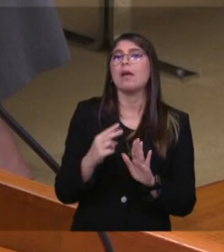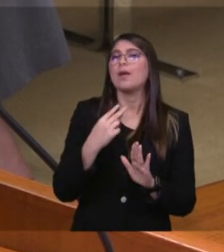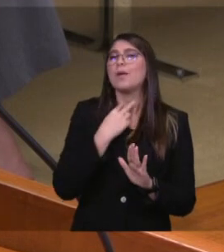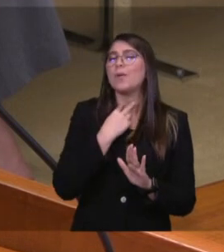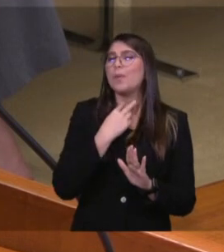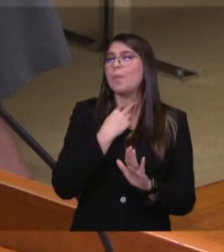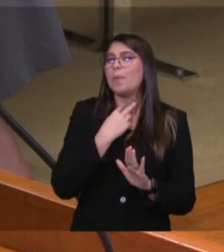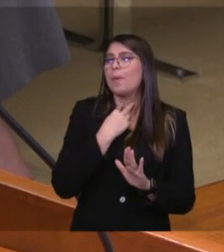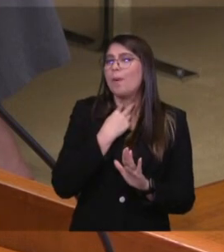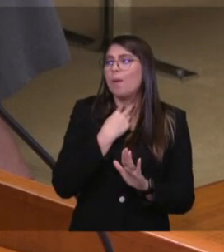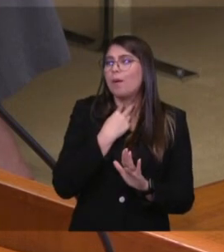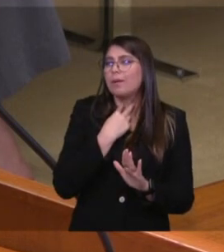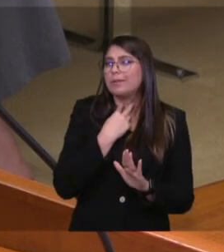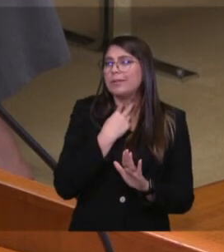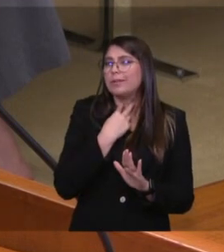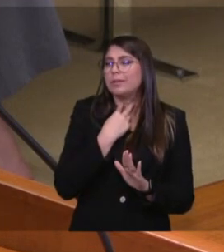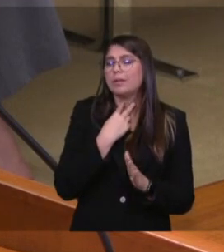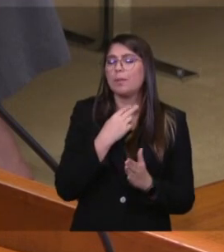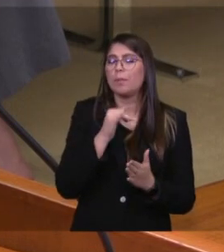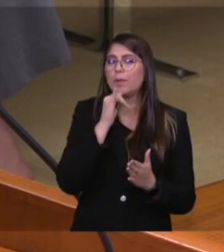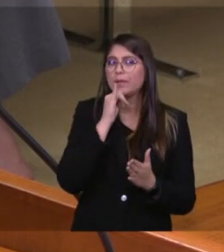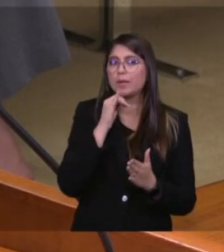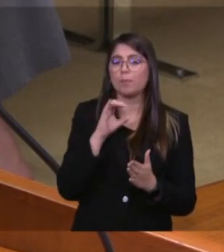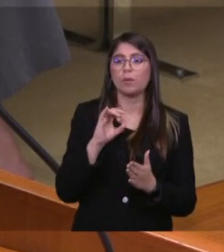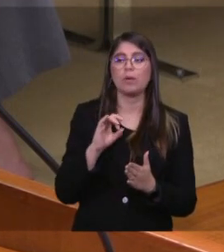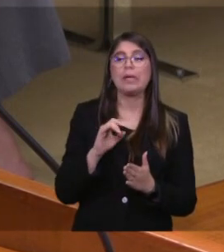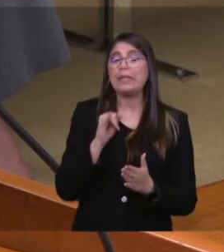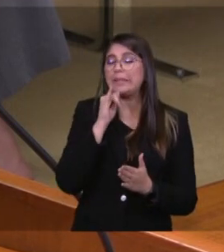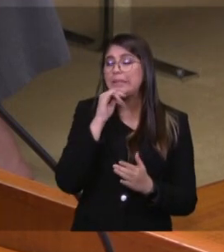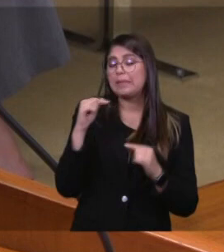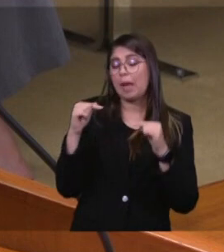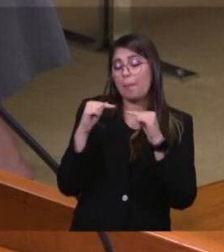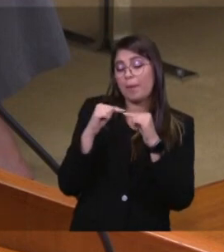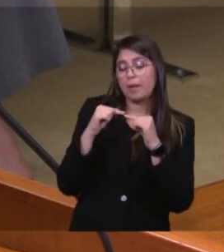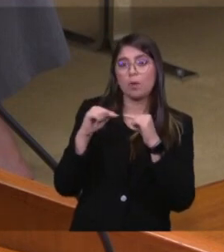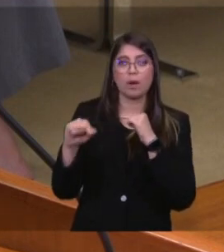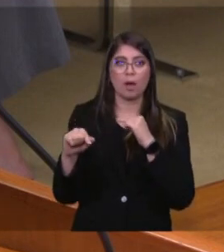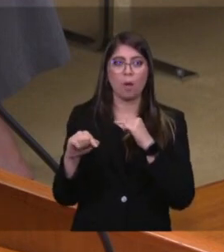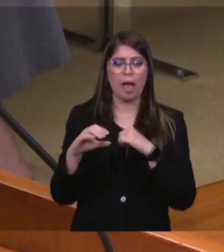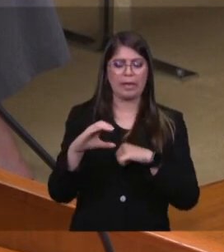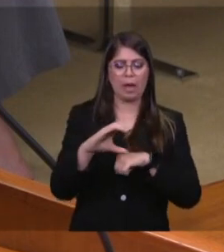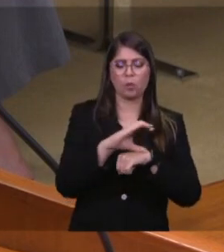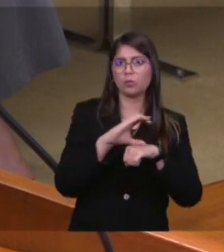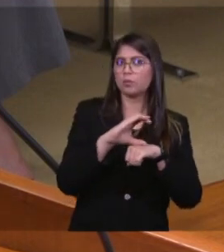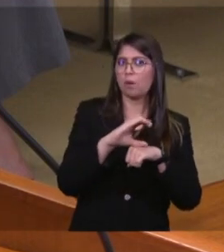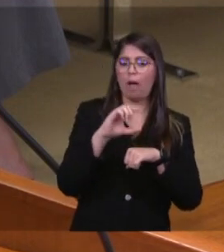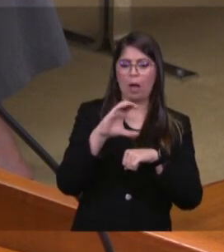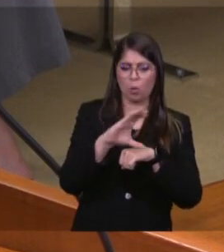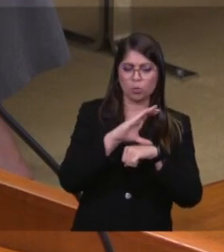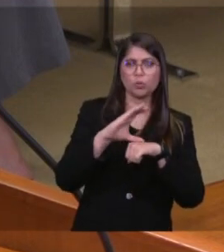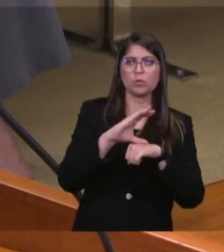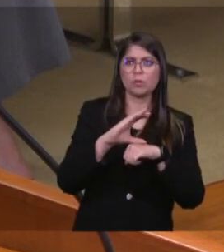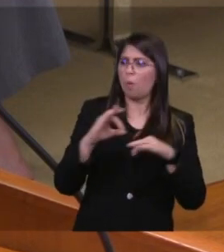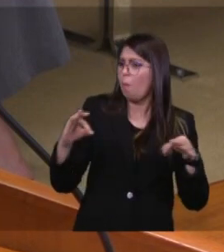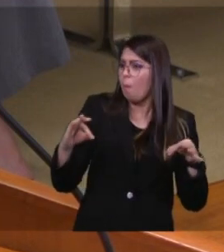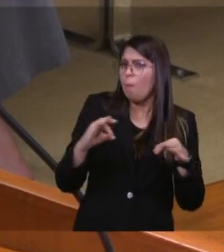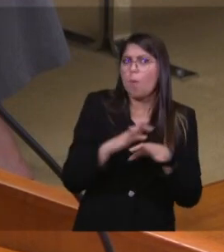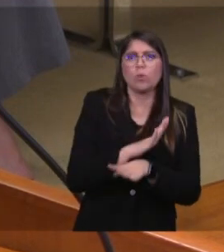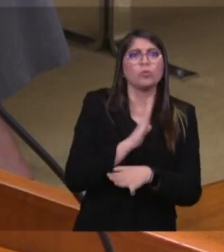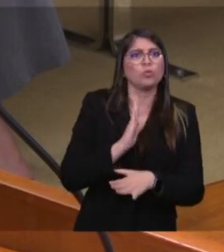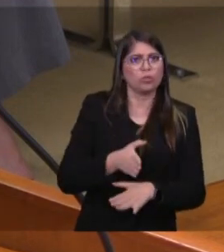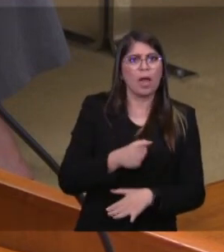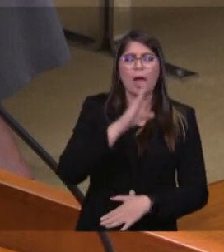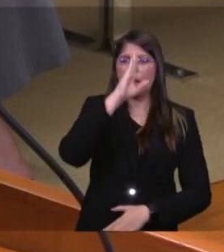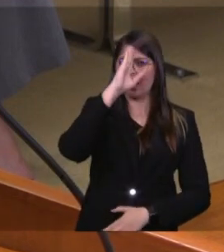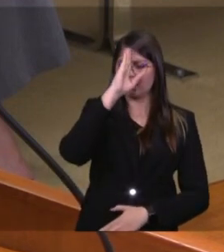dizer ou excetuar aquilo que aplica ou não um princípio constitucional. A Constituição tem eficácia plena quando ela